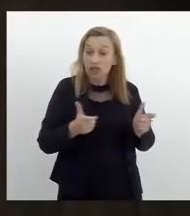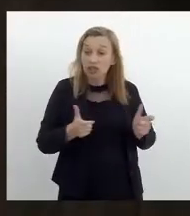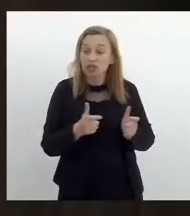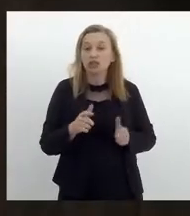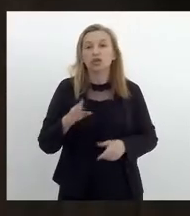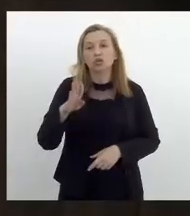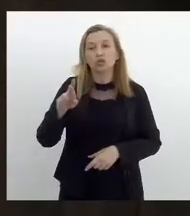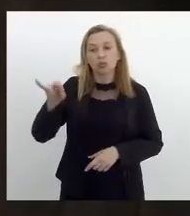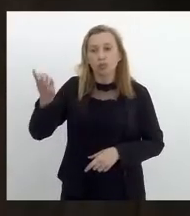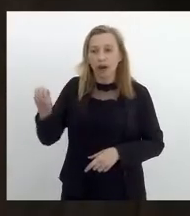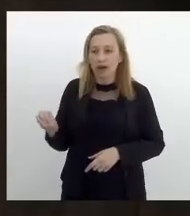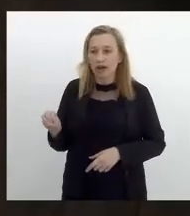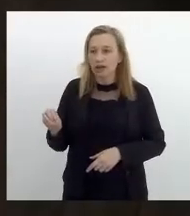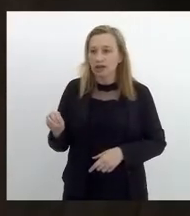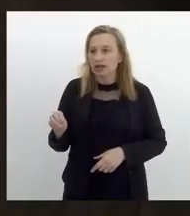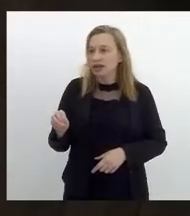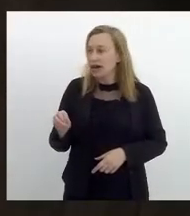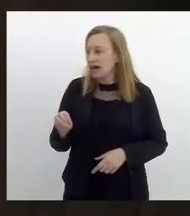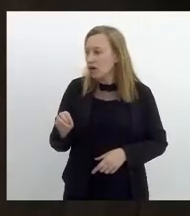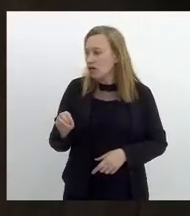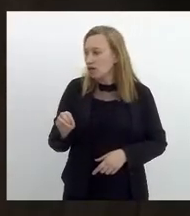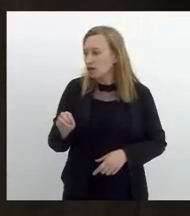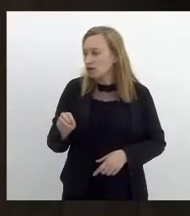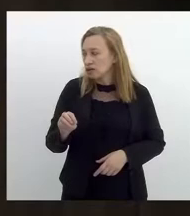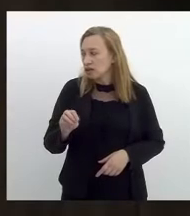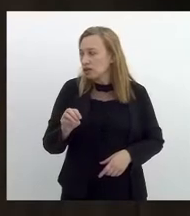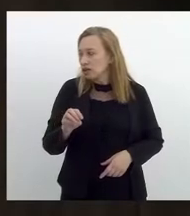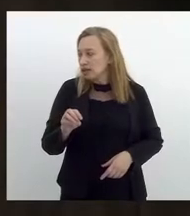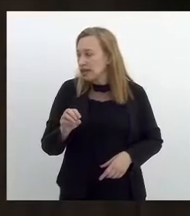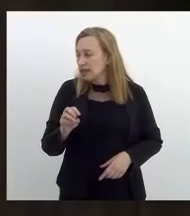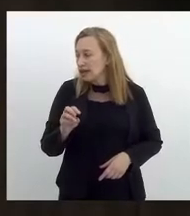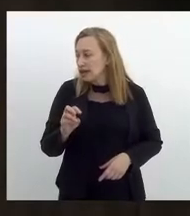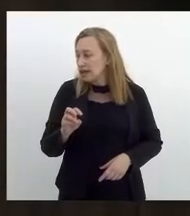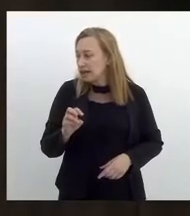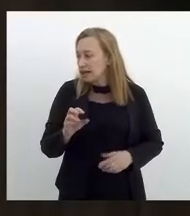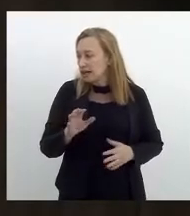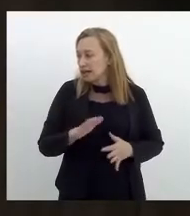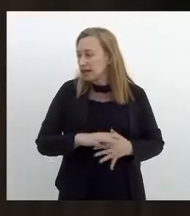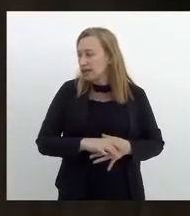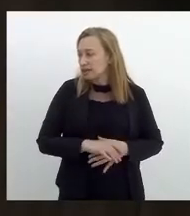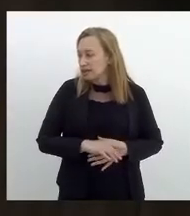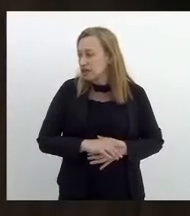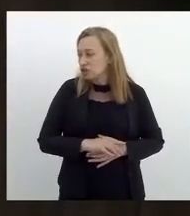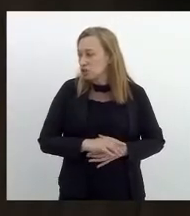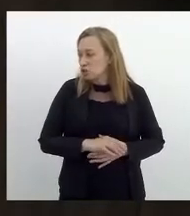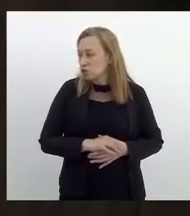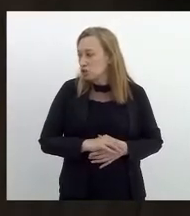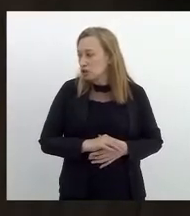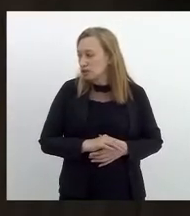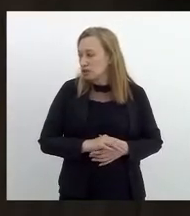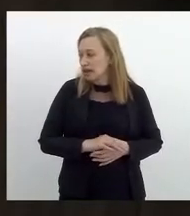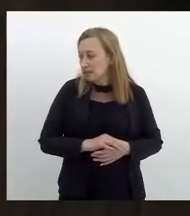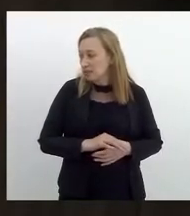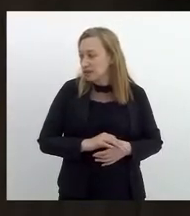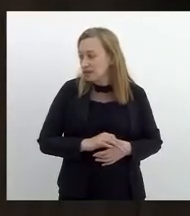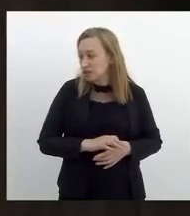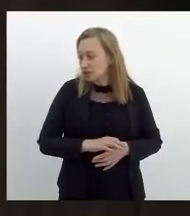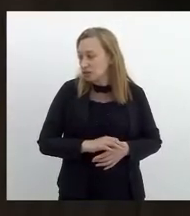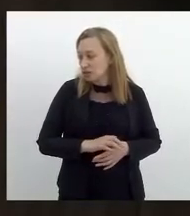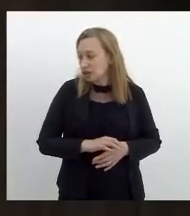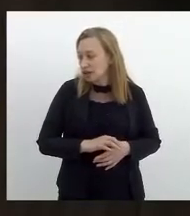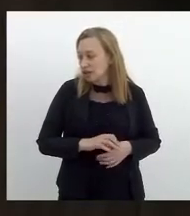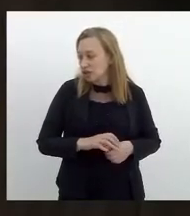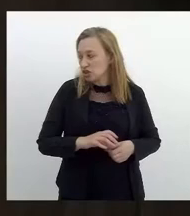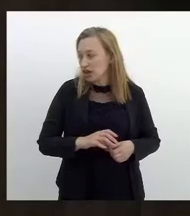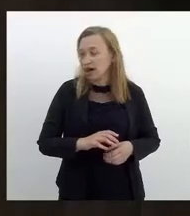bairro, particularmente ali na área da Taquara, Vossa Excelência conhece, havia uma demanda represada por educação de jovens e adultos, né, no turno